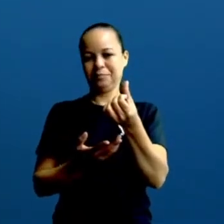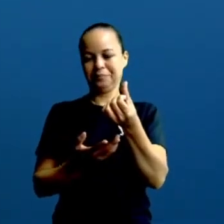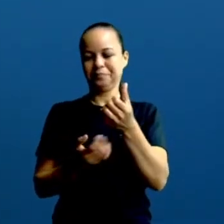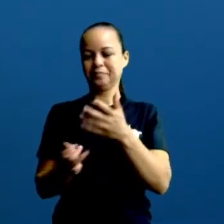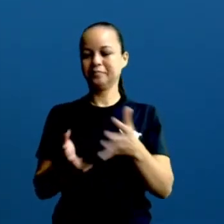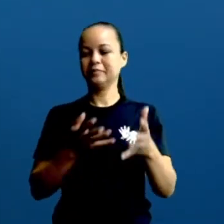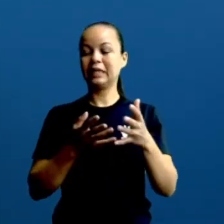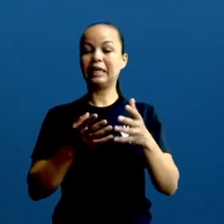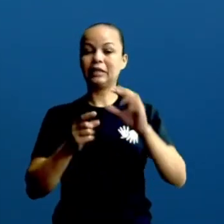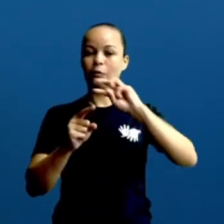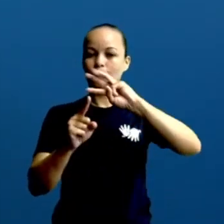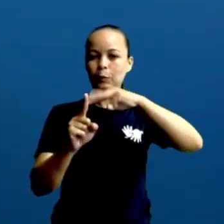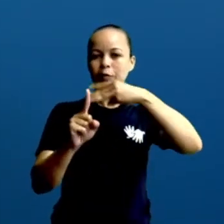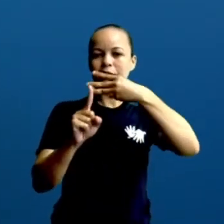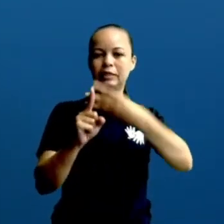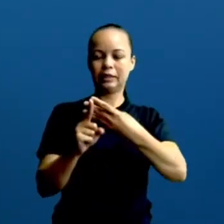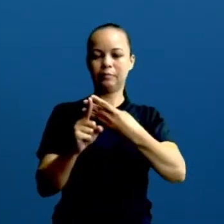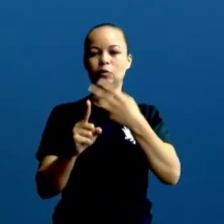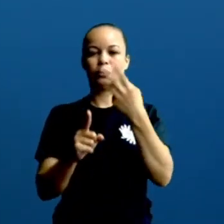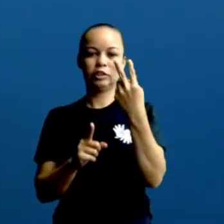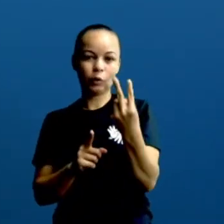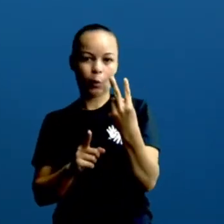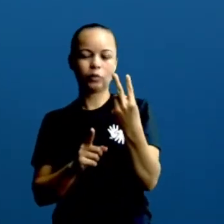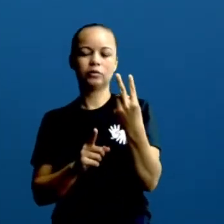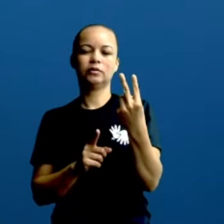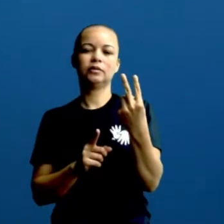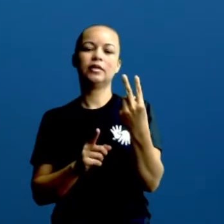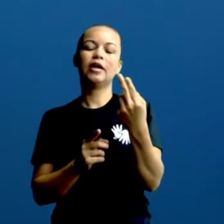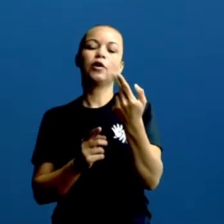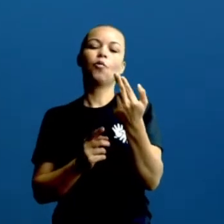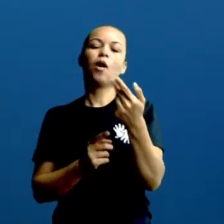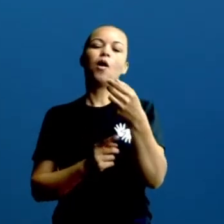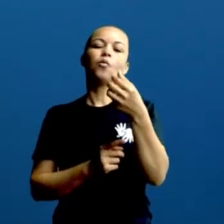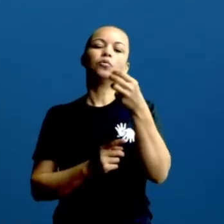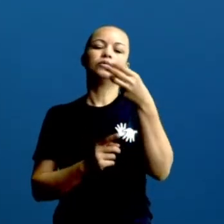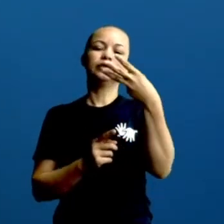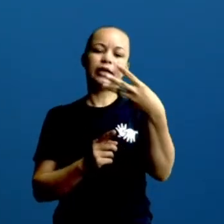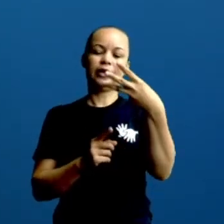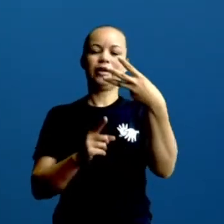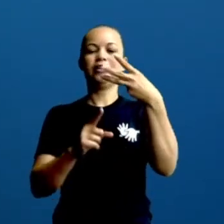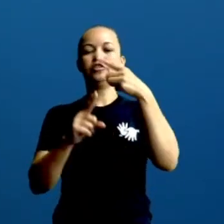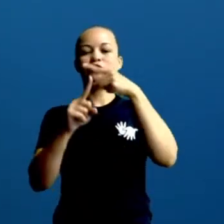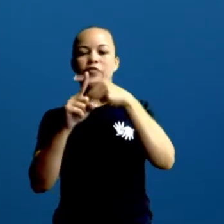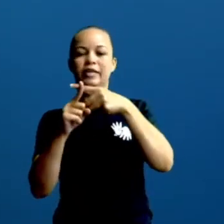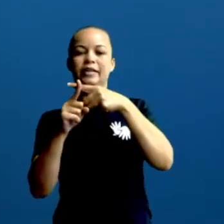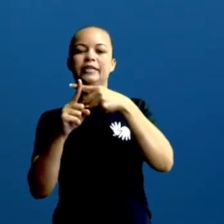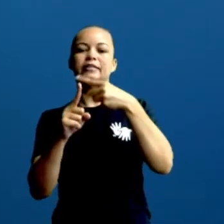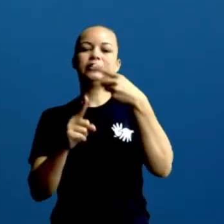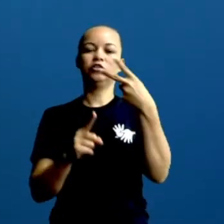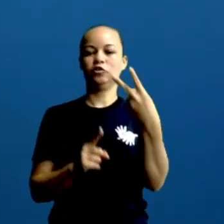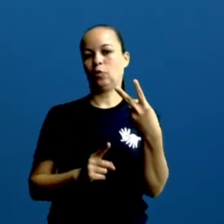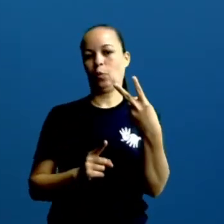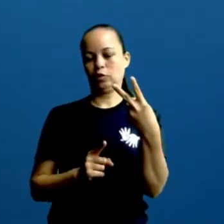então o triplo de 2 é 3 vezes